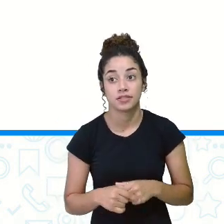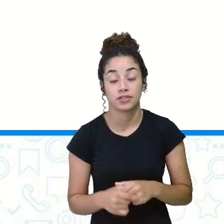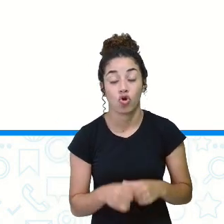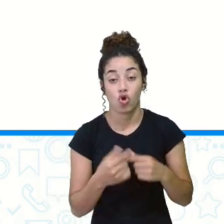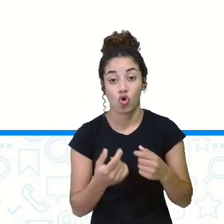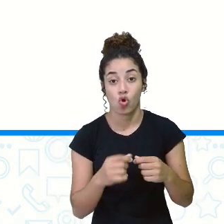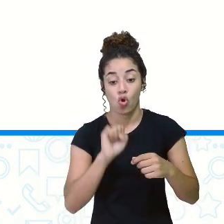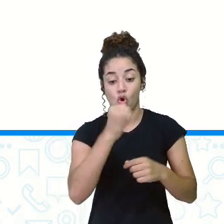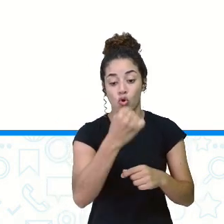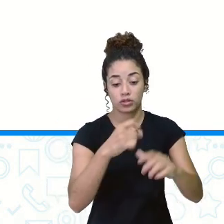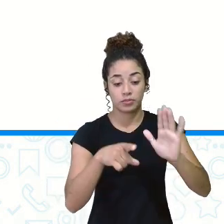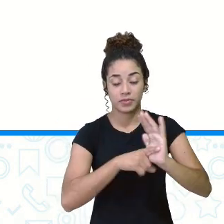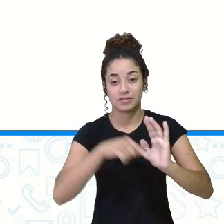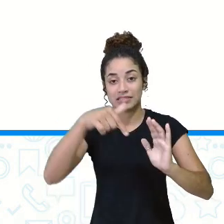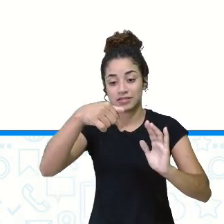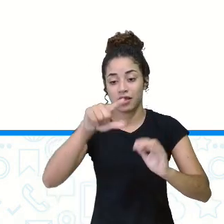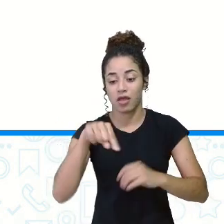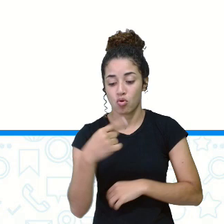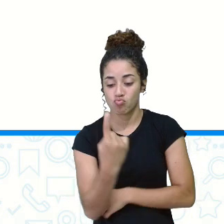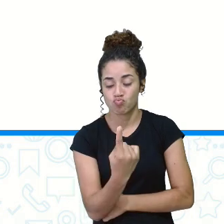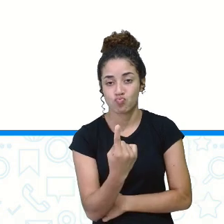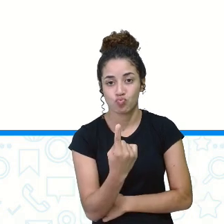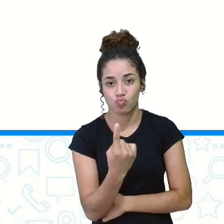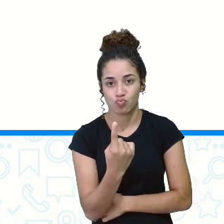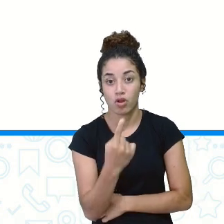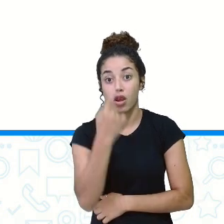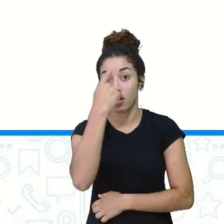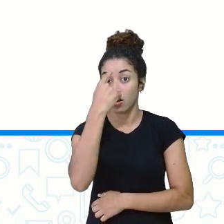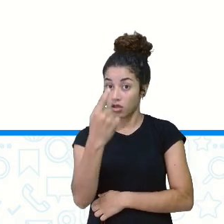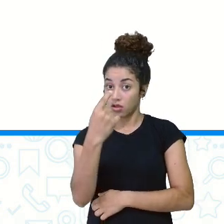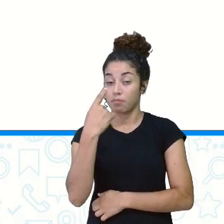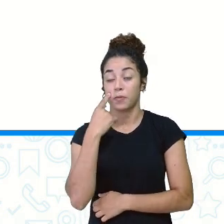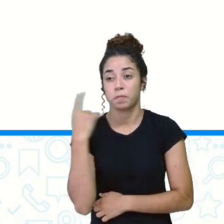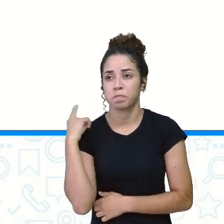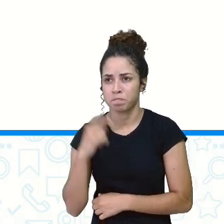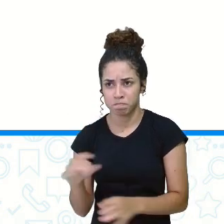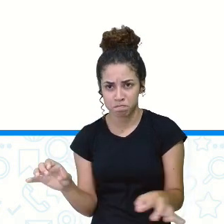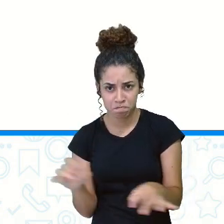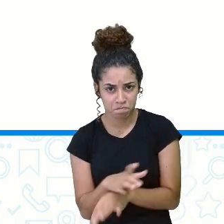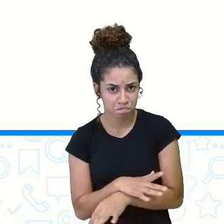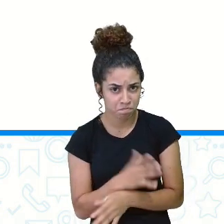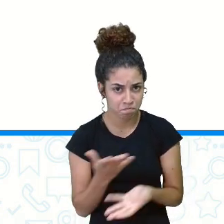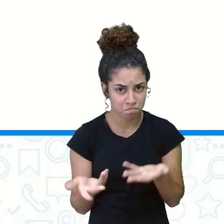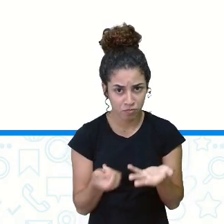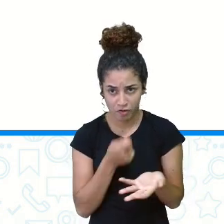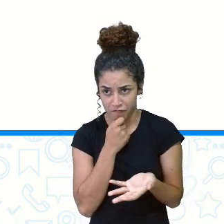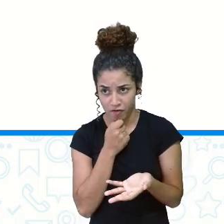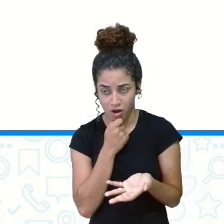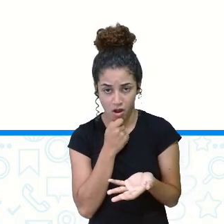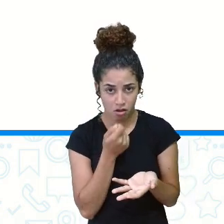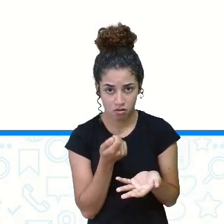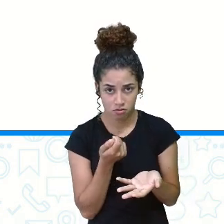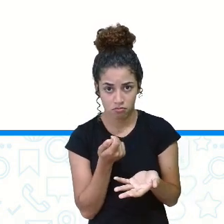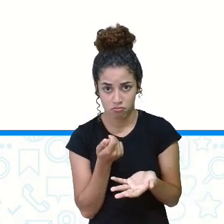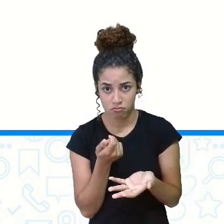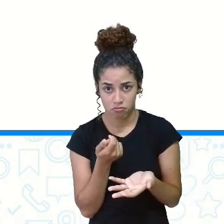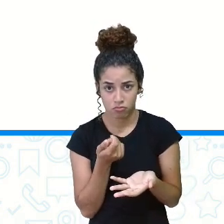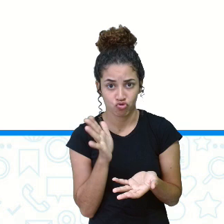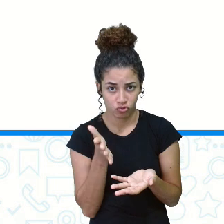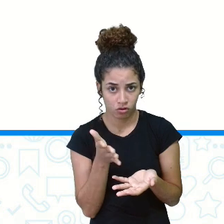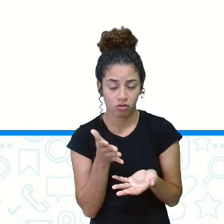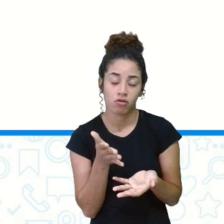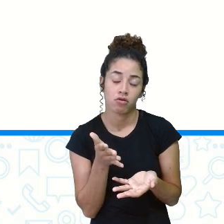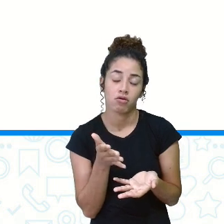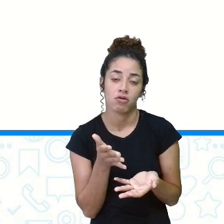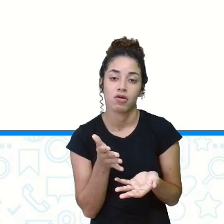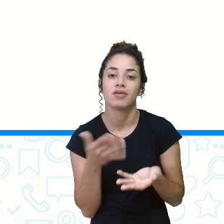8 menos 7, 1. Lembra da subtração? Acabou? O resto é 1? Não, porque eu ainda